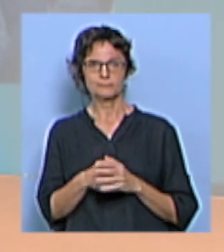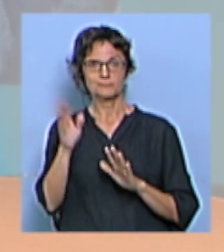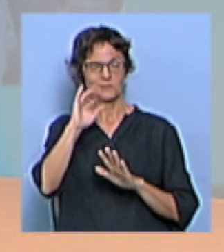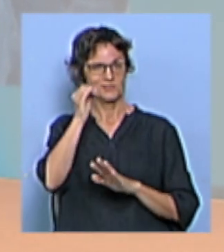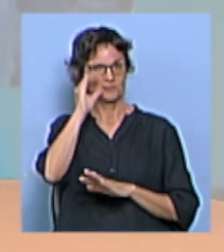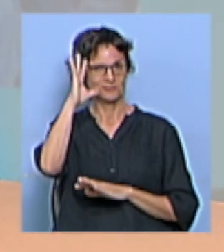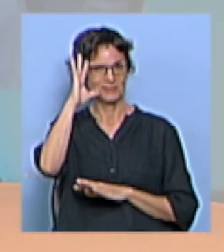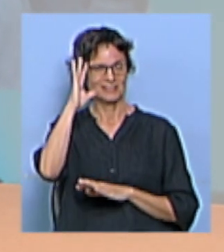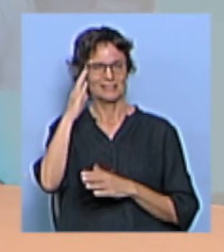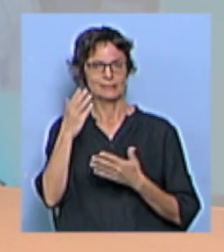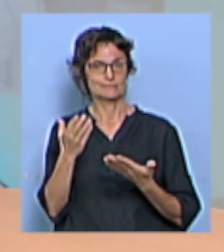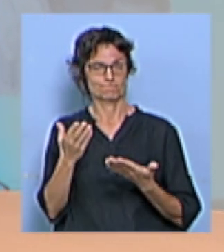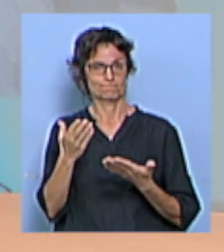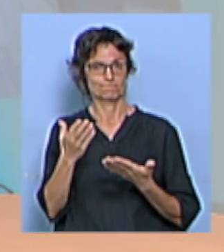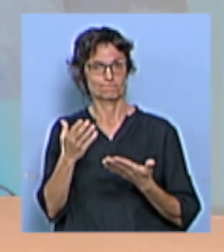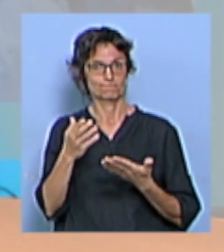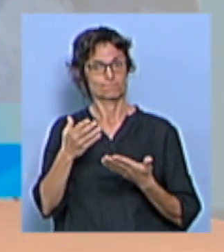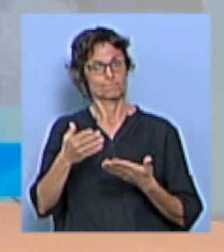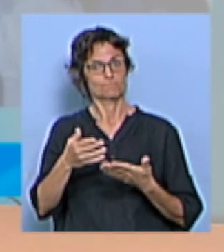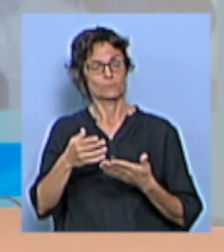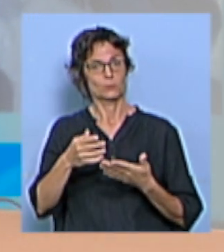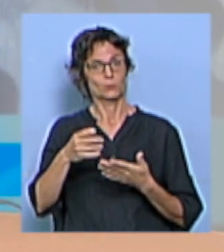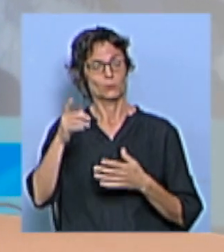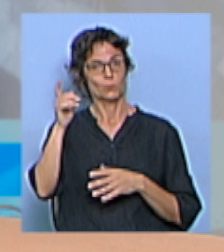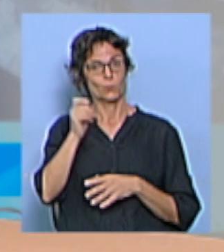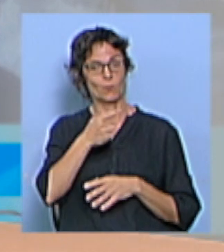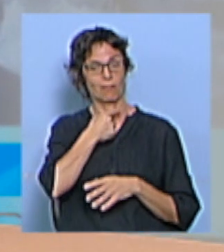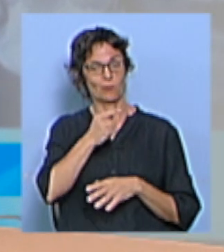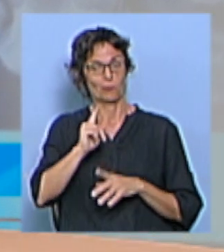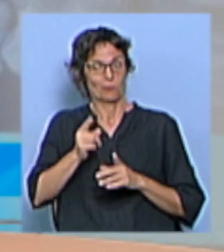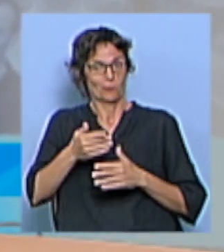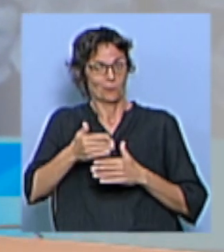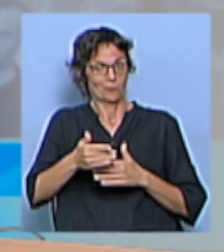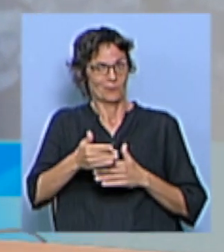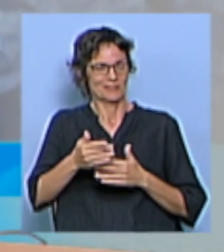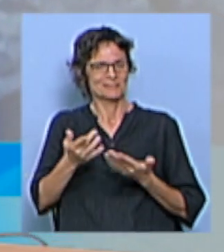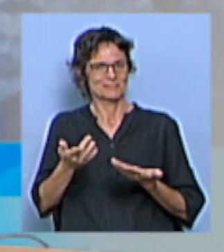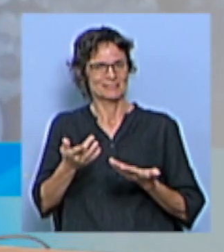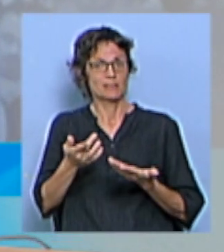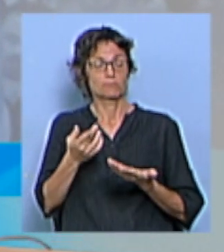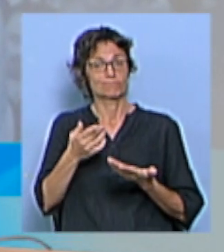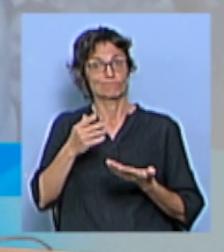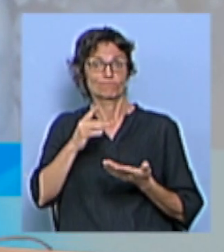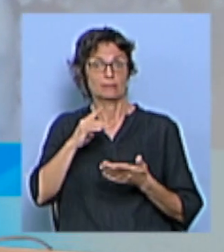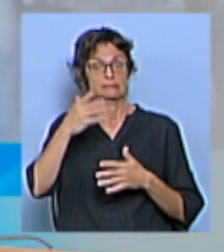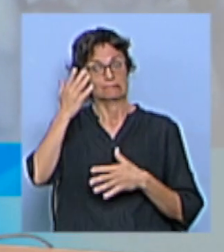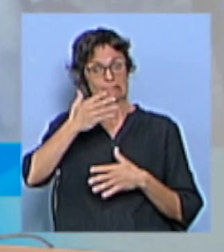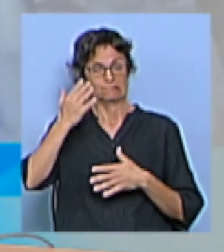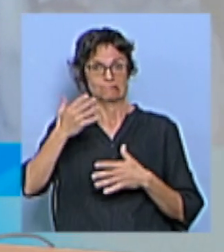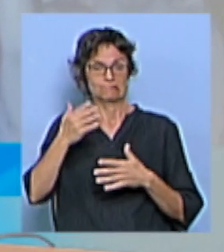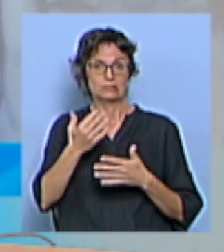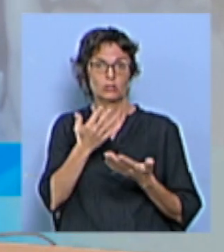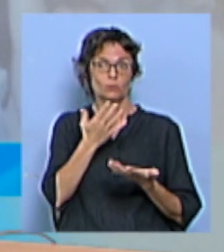Olá, muito boa tarde. Estamos no início do mês de agosto. Vivemos dias em que o apelo das férias e de uma